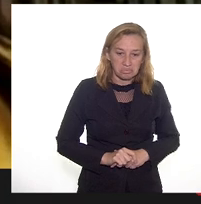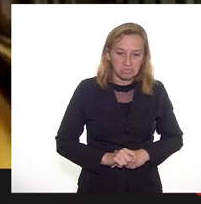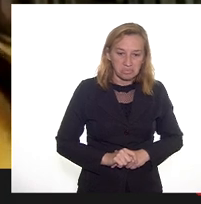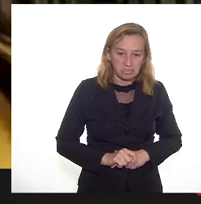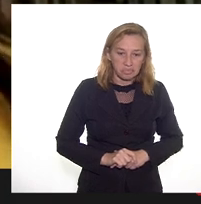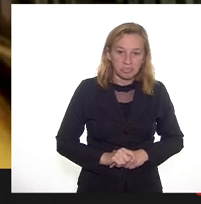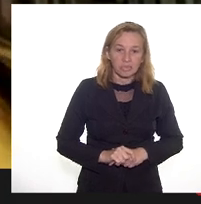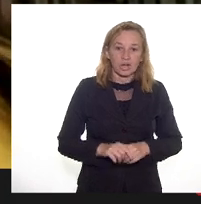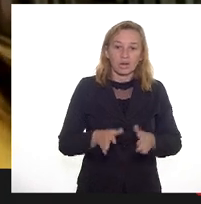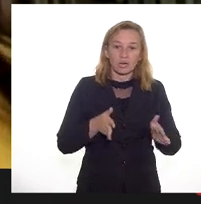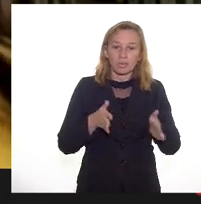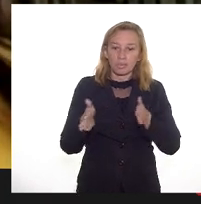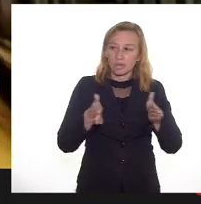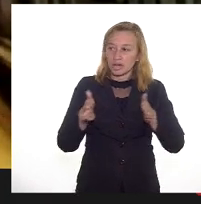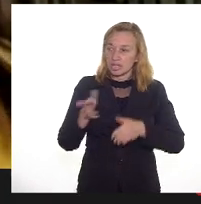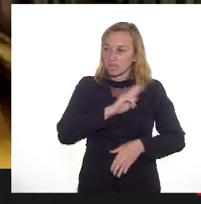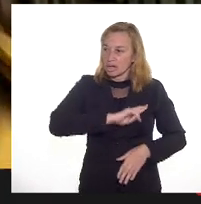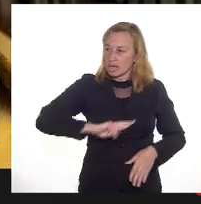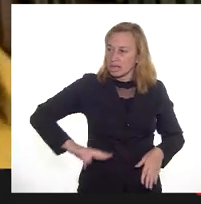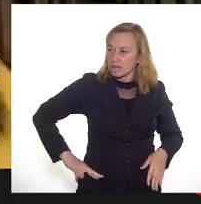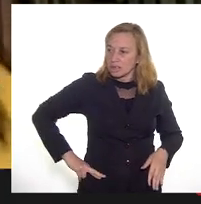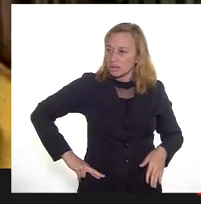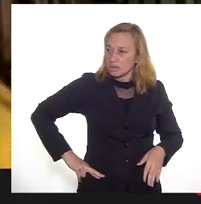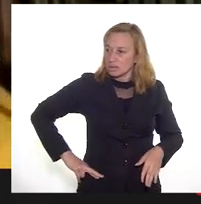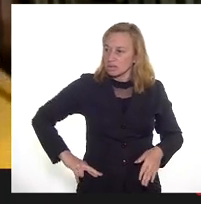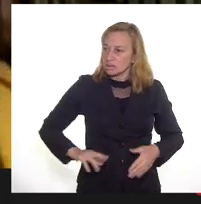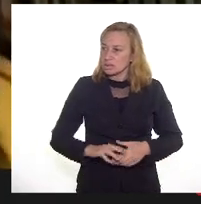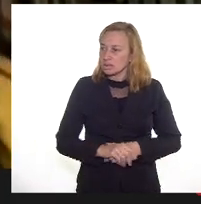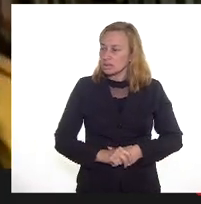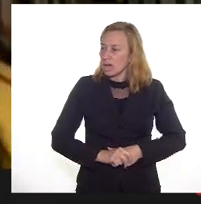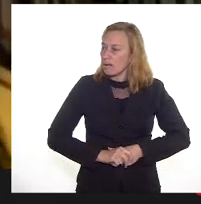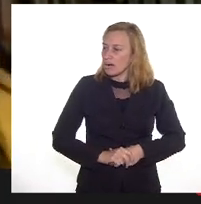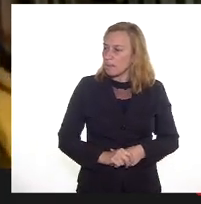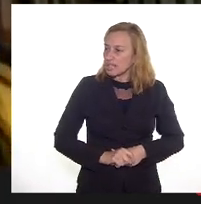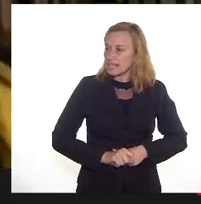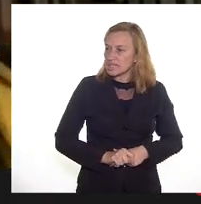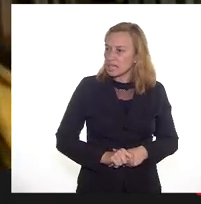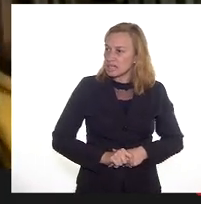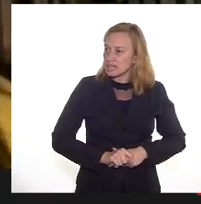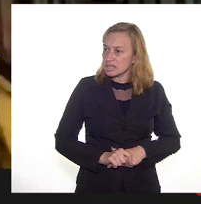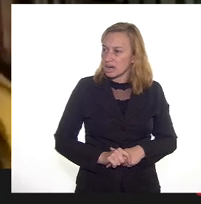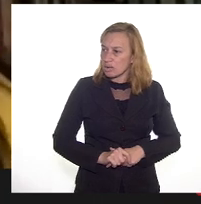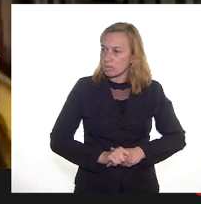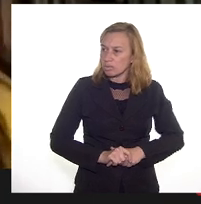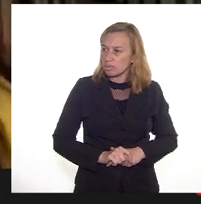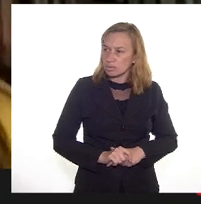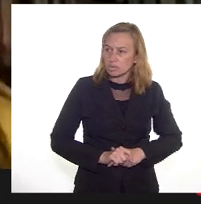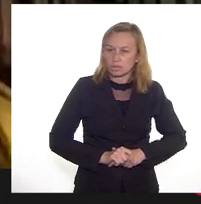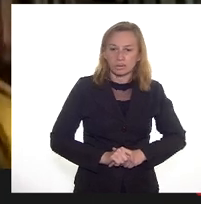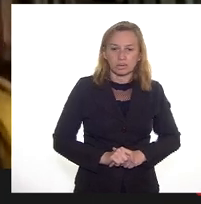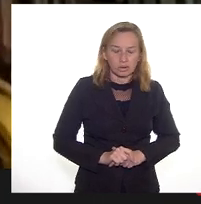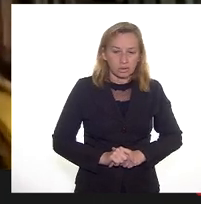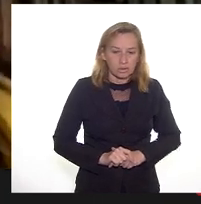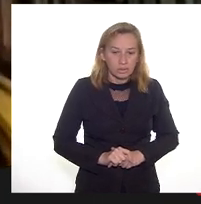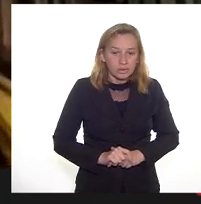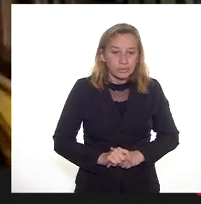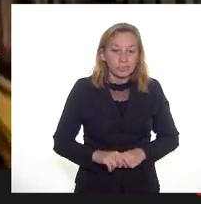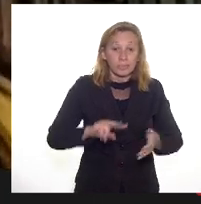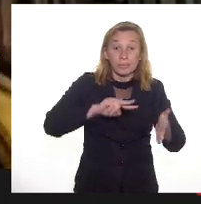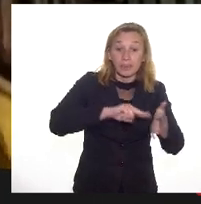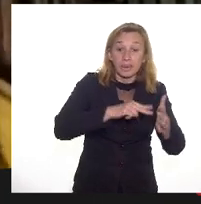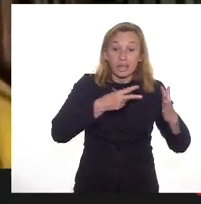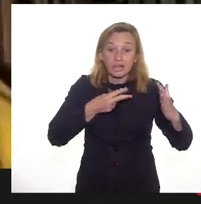republicano. Atualmente, o crescimento de determinadas correntes neopentecostais tem significado